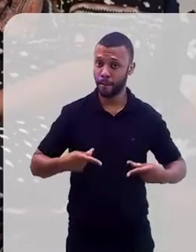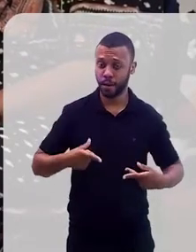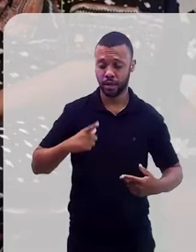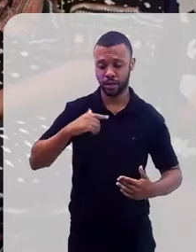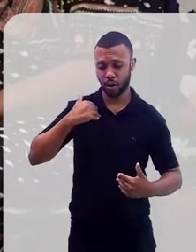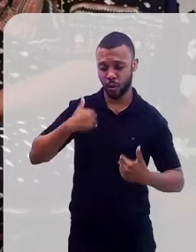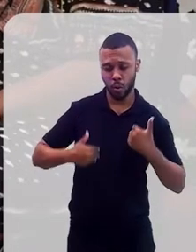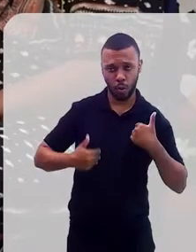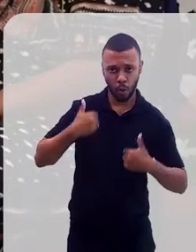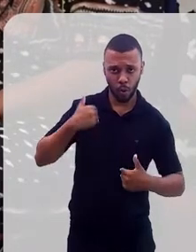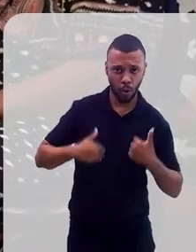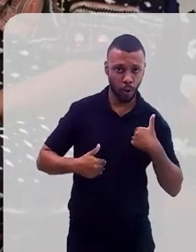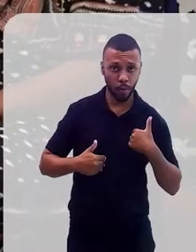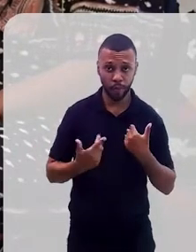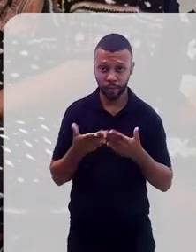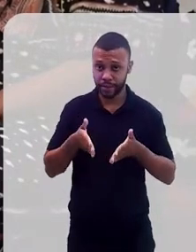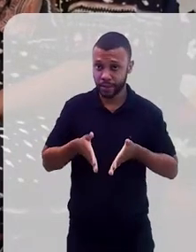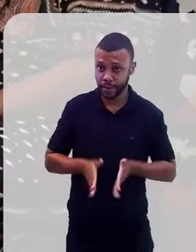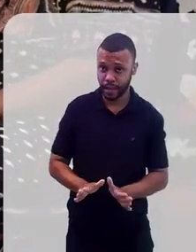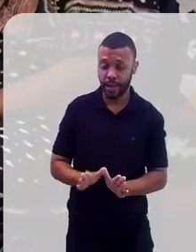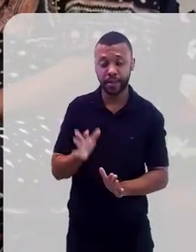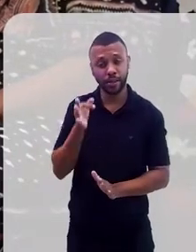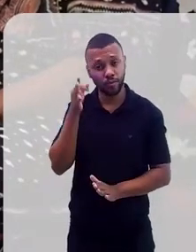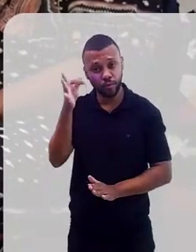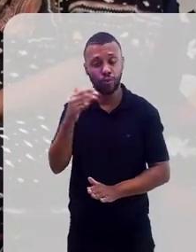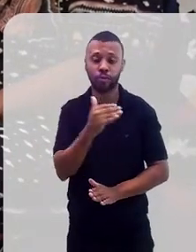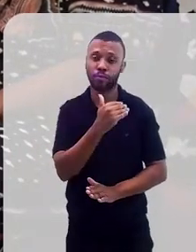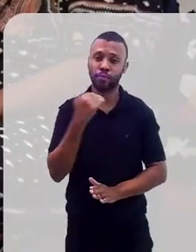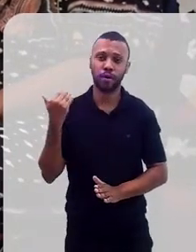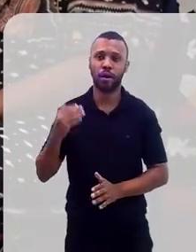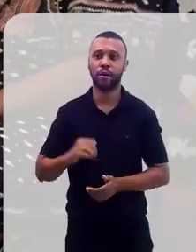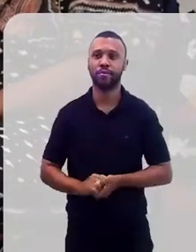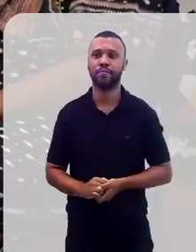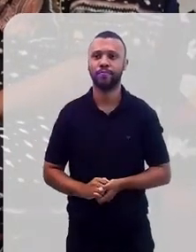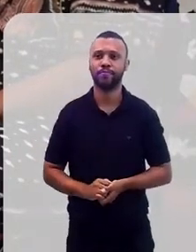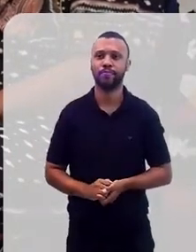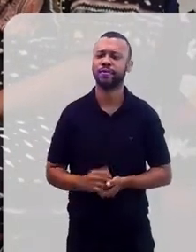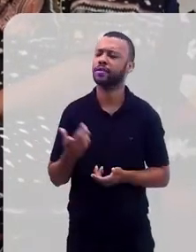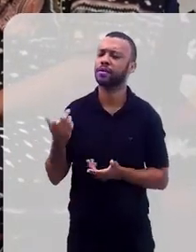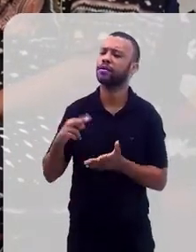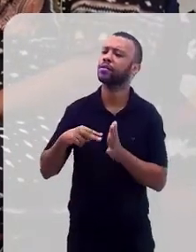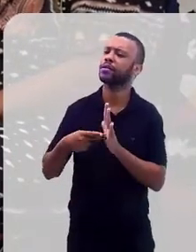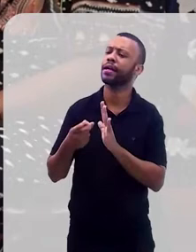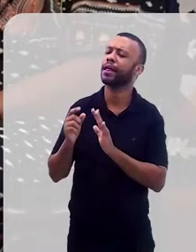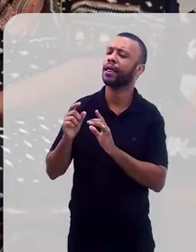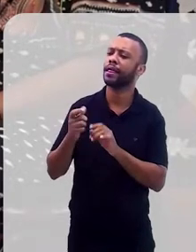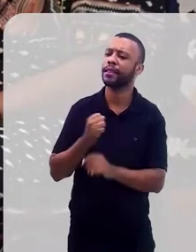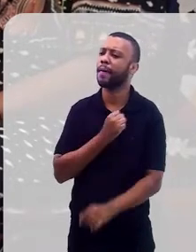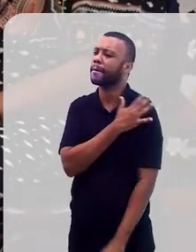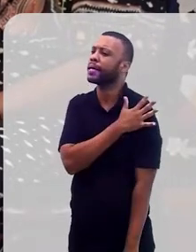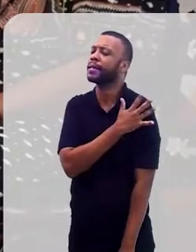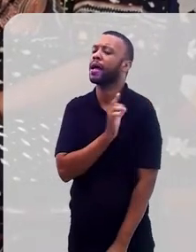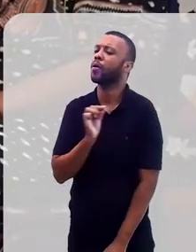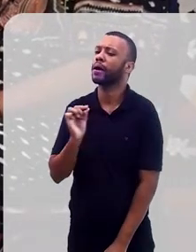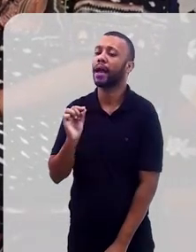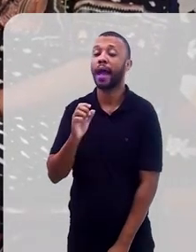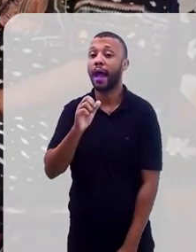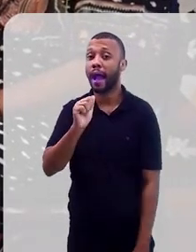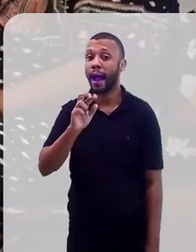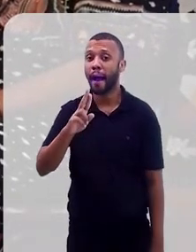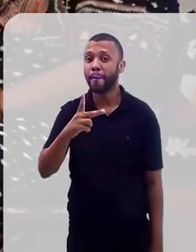porque você é humano e tem um físico, você chega e uma hora você vai embora. Nesse caso, essas penas são de que ave?